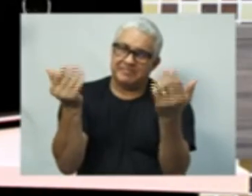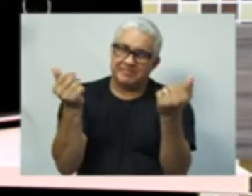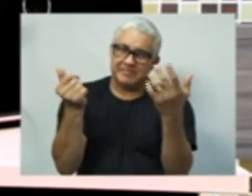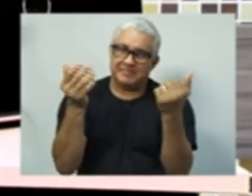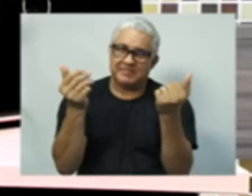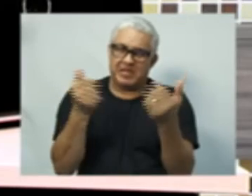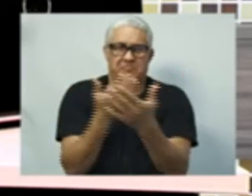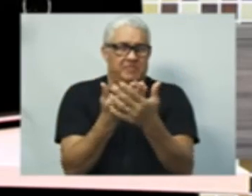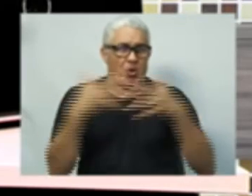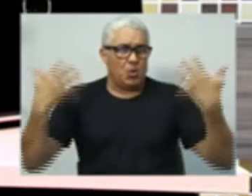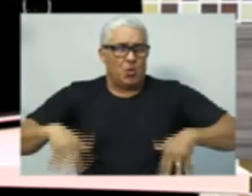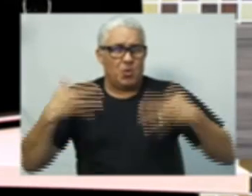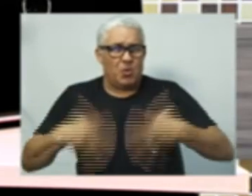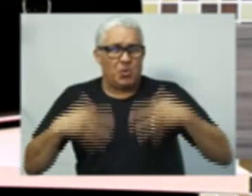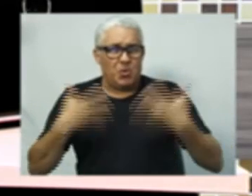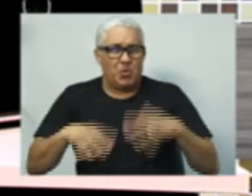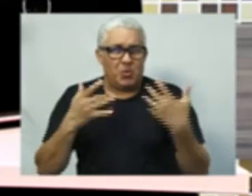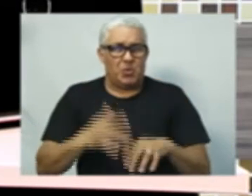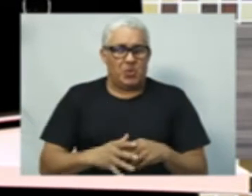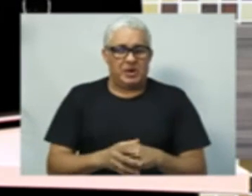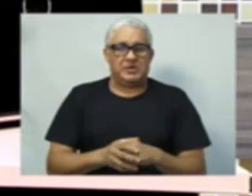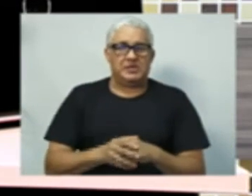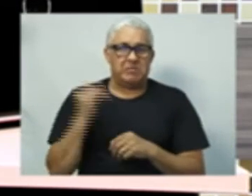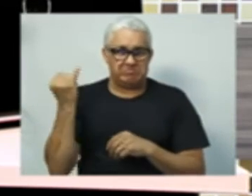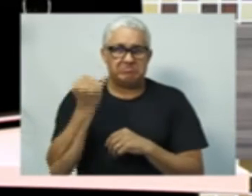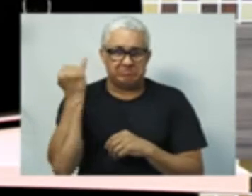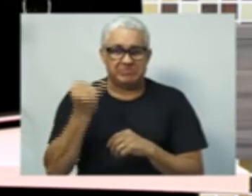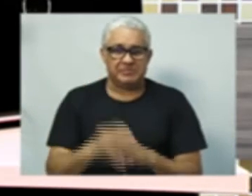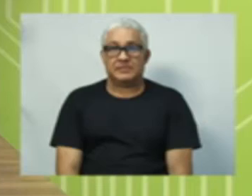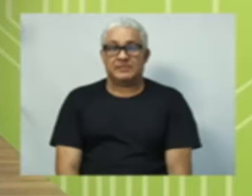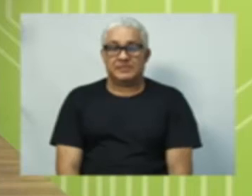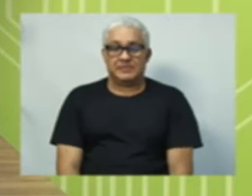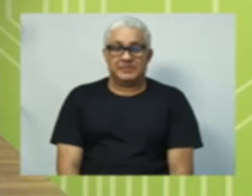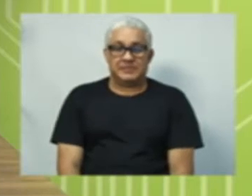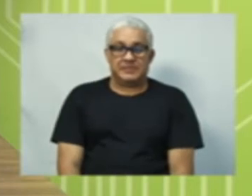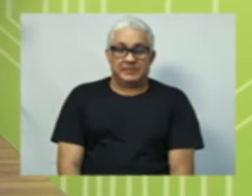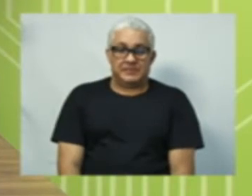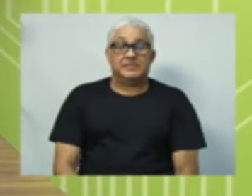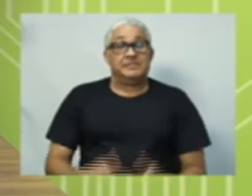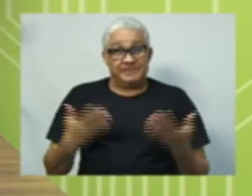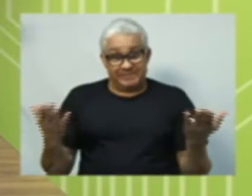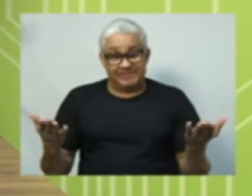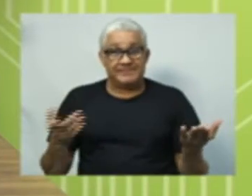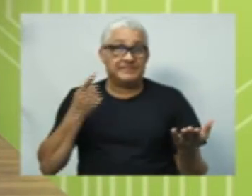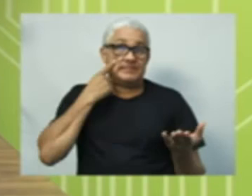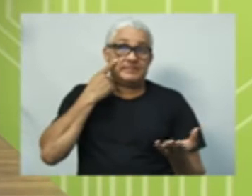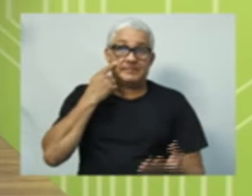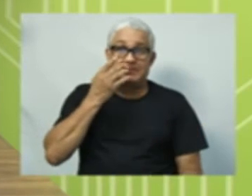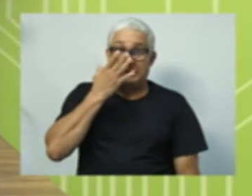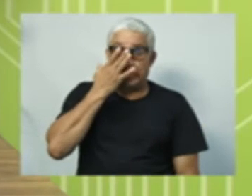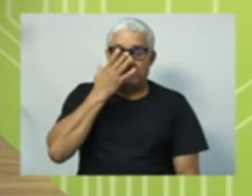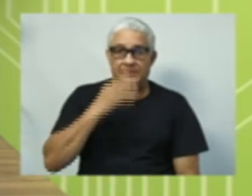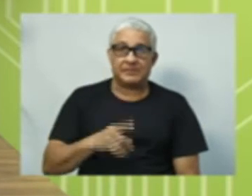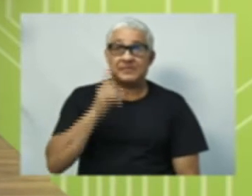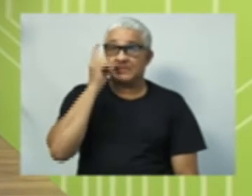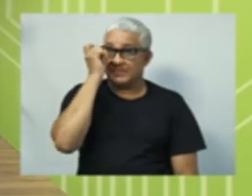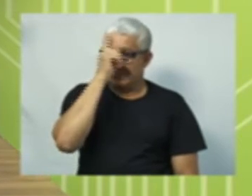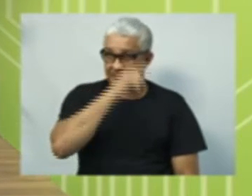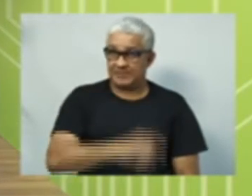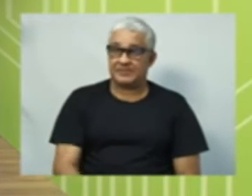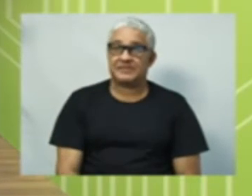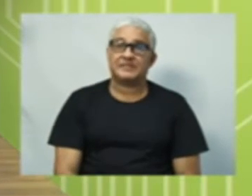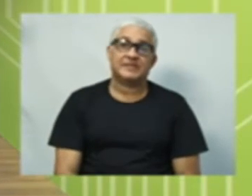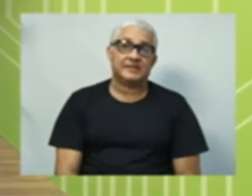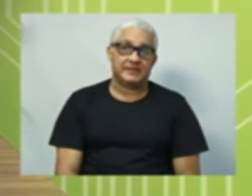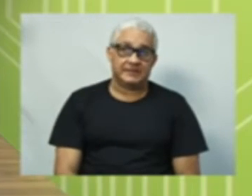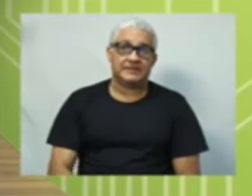que estudou. É um menino de ouro mesmo, hein? É isso aí, né, gente? Complicado, né?